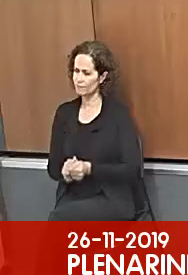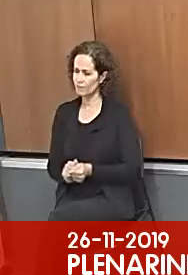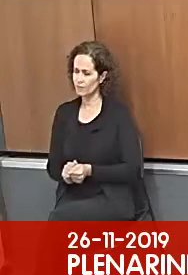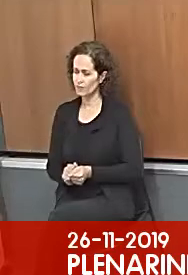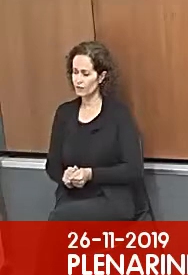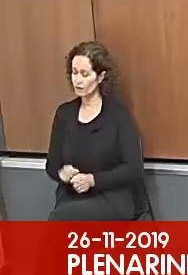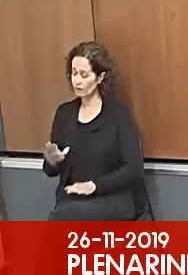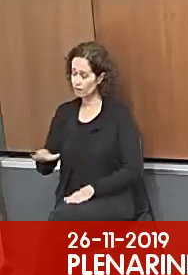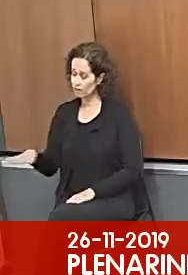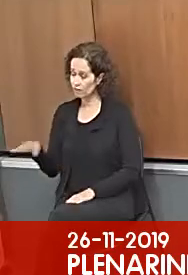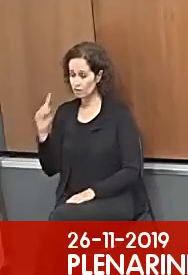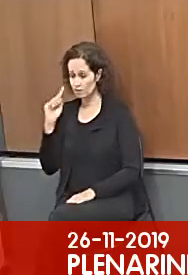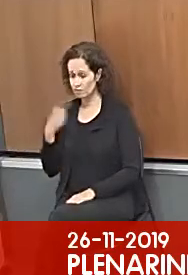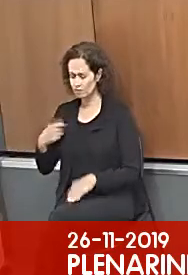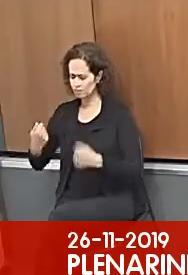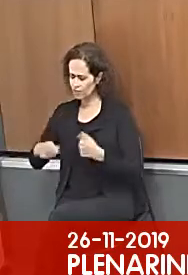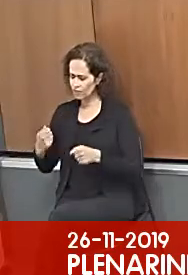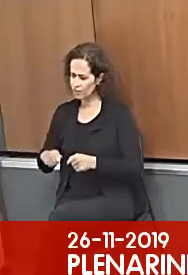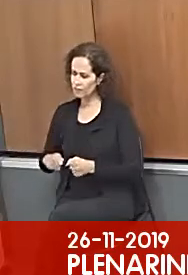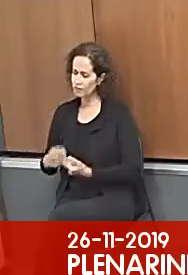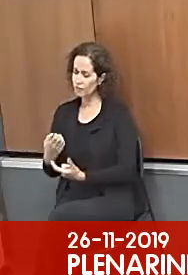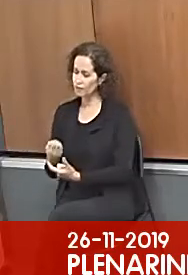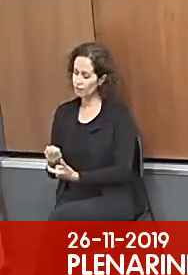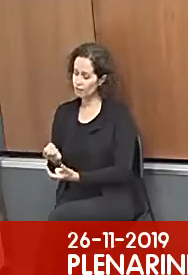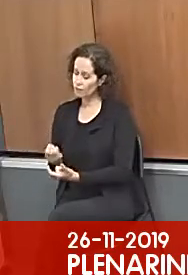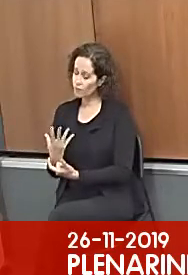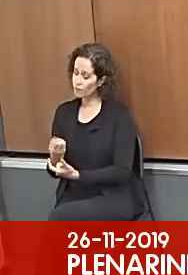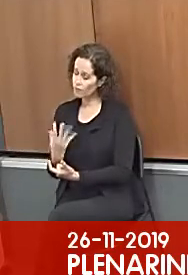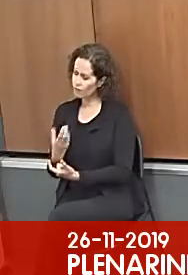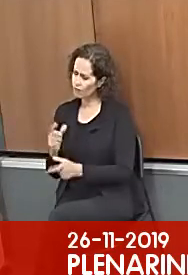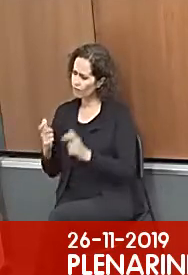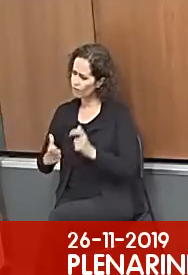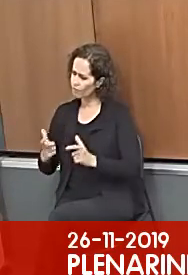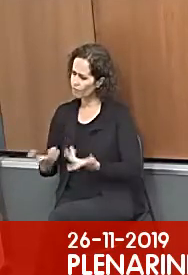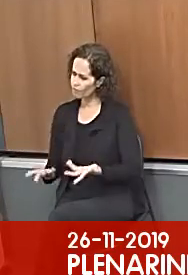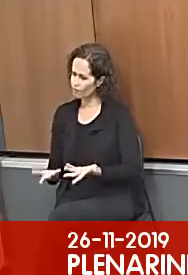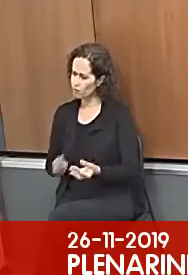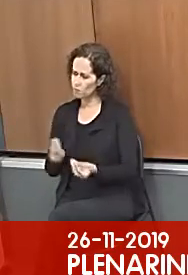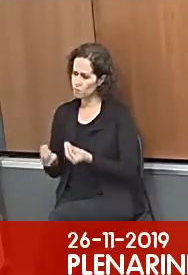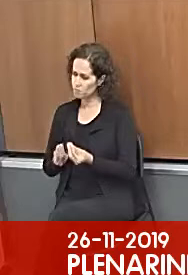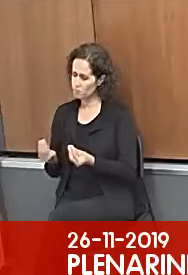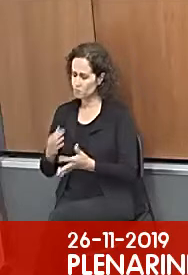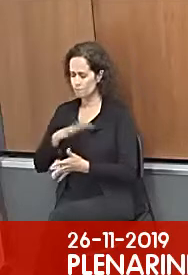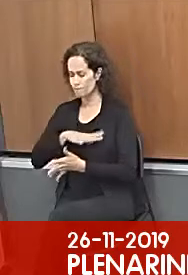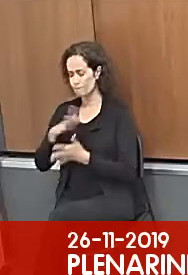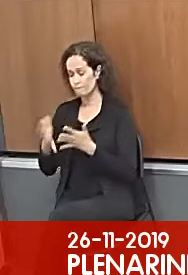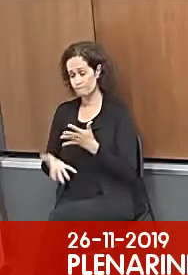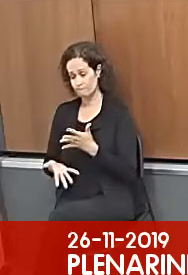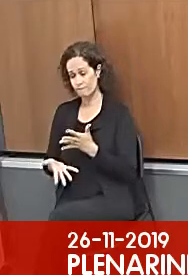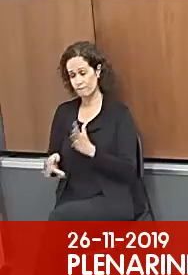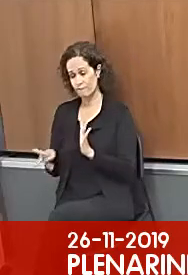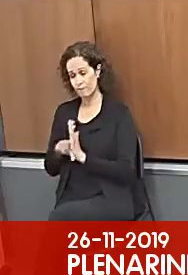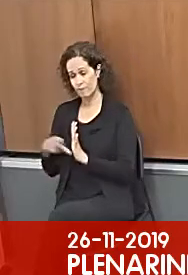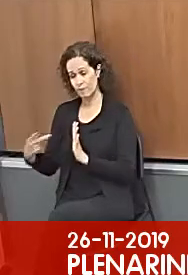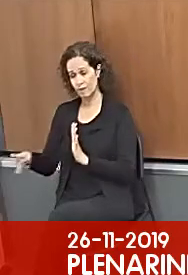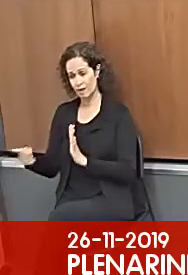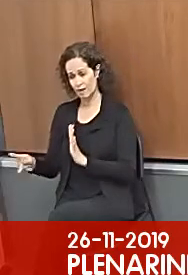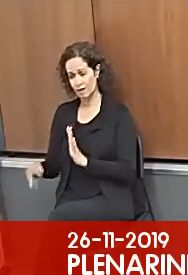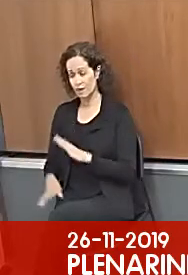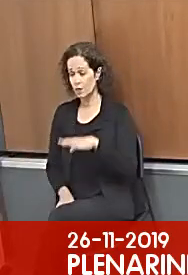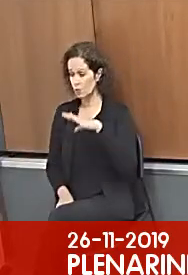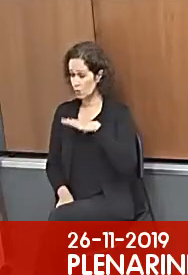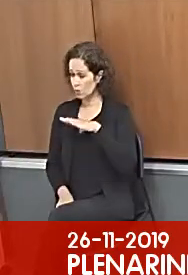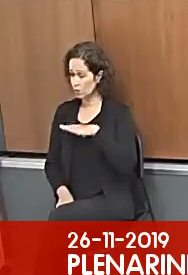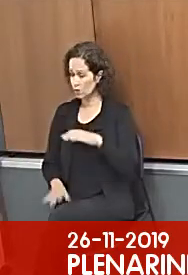surda, ela tem que ser alfabetizada na língua dela, que é a língua brasileira de sinais. E o português